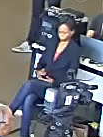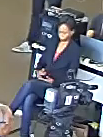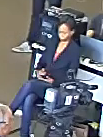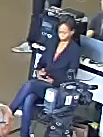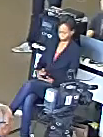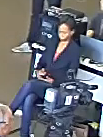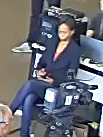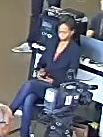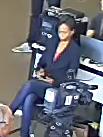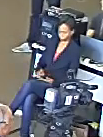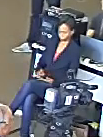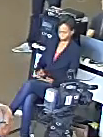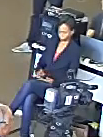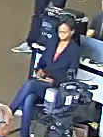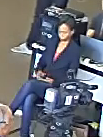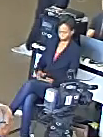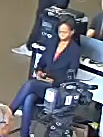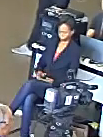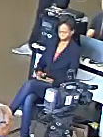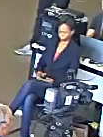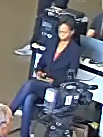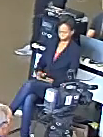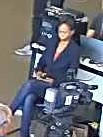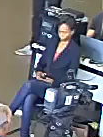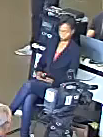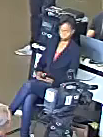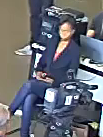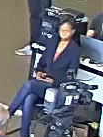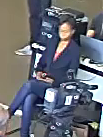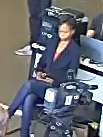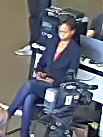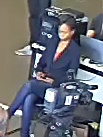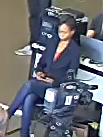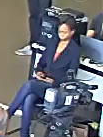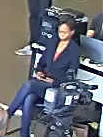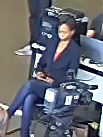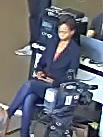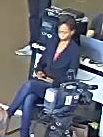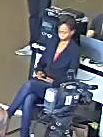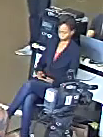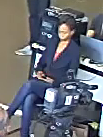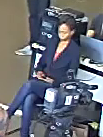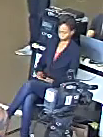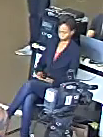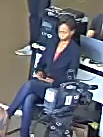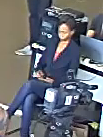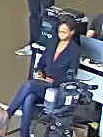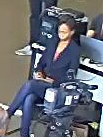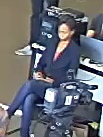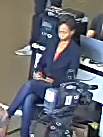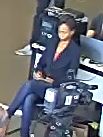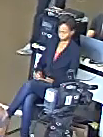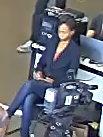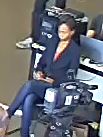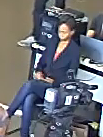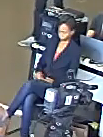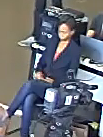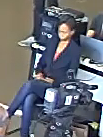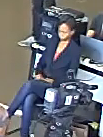tá então é para dizer que né a câmara de Barbacena a podemos fazer o movimento Regional tem o pessoal de Juiz de Fora de